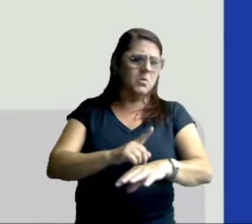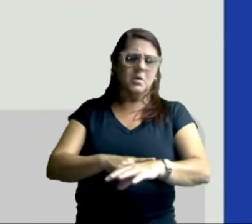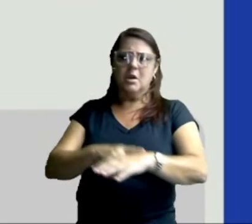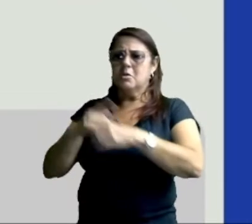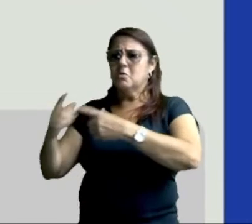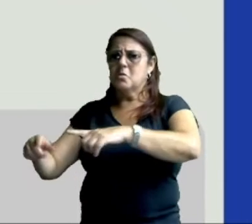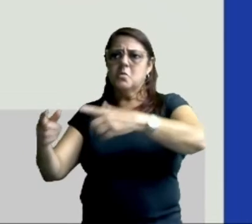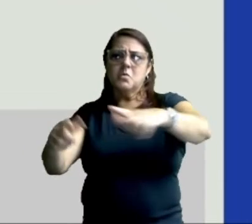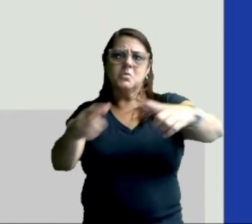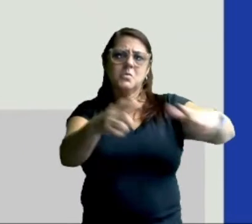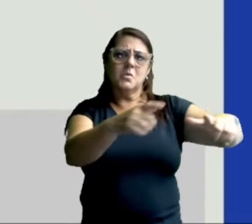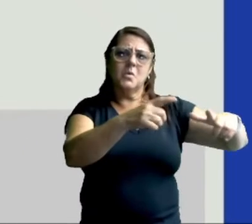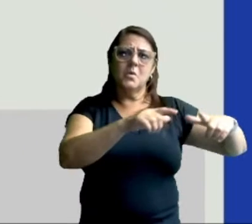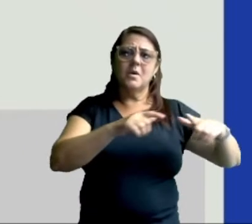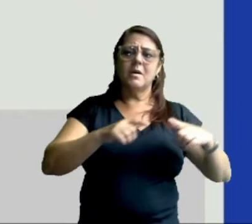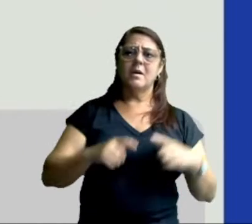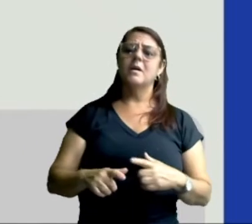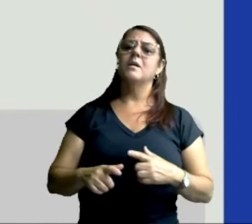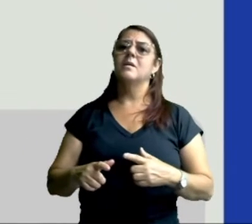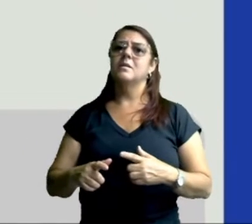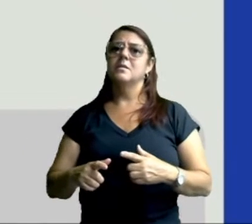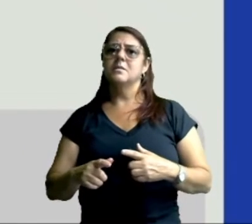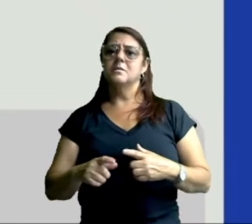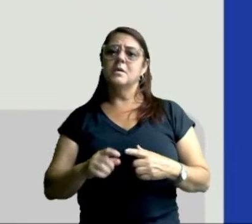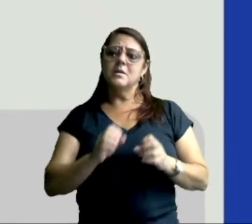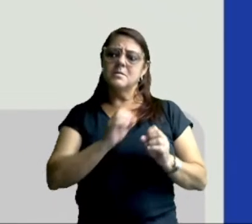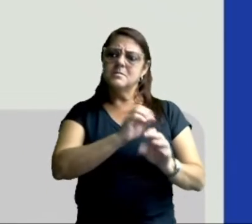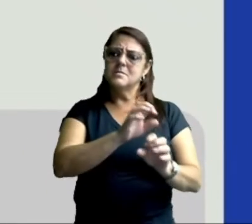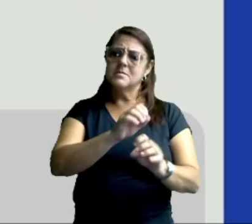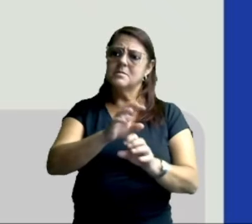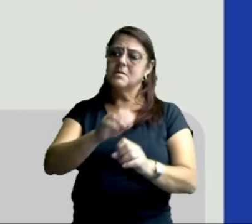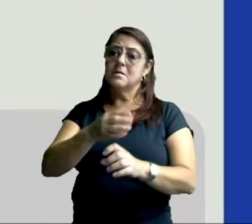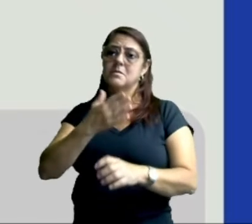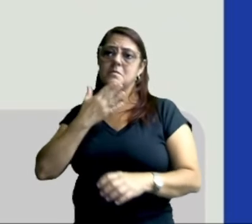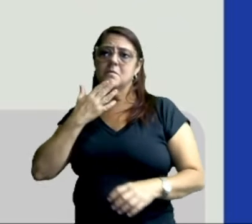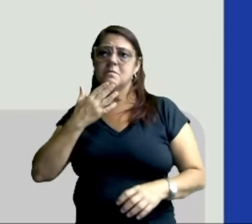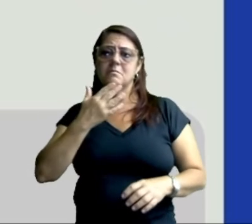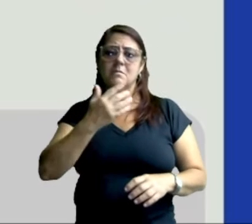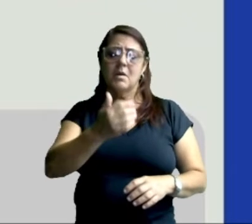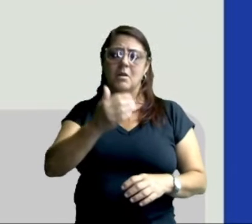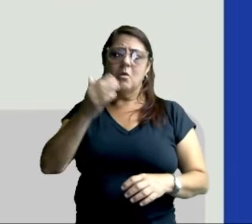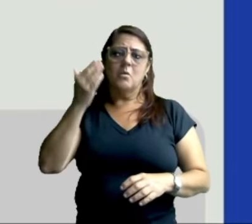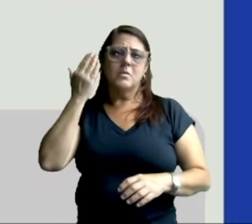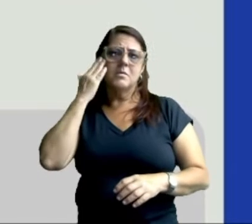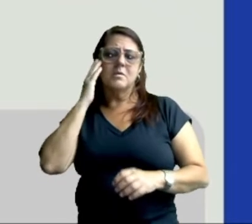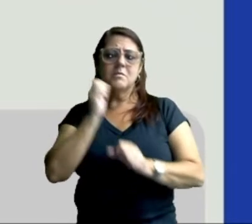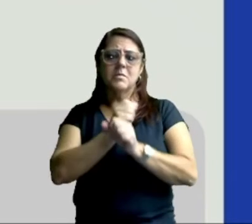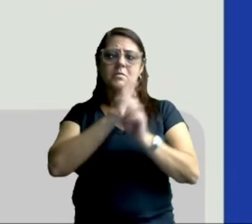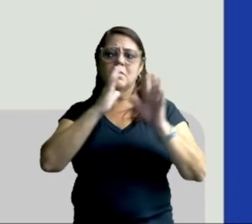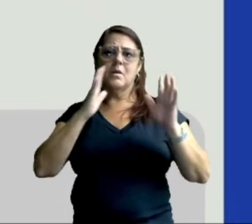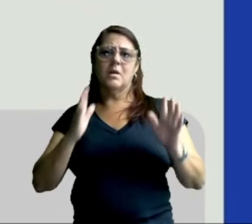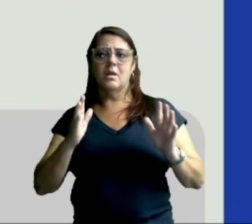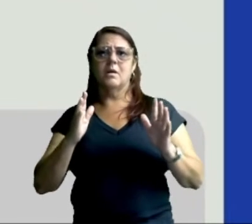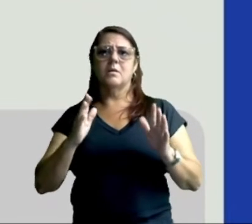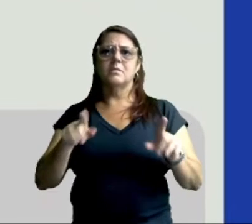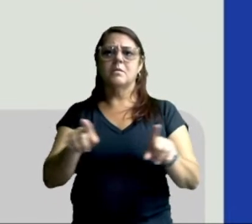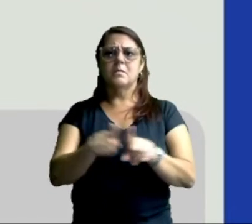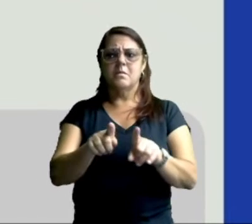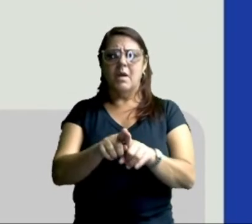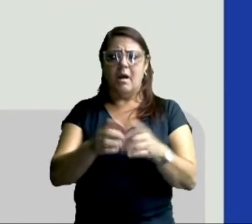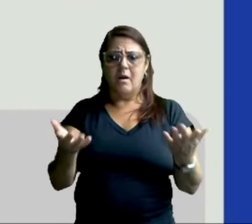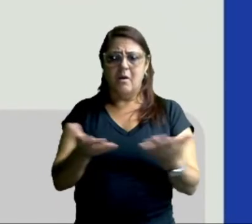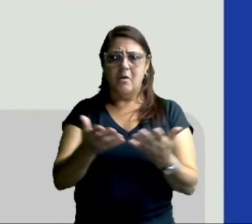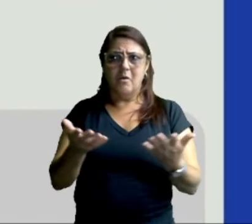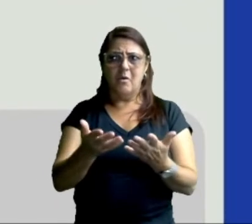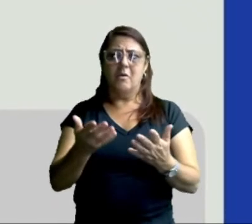todos os lugares, dando cada vez mais autonomia para o aluno, tá certo? Essa aula que está sendo gravada